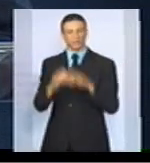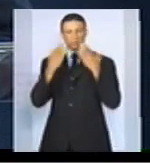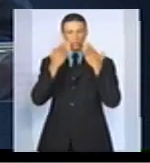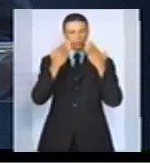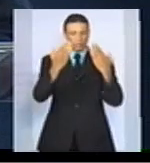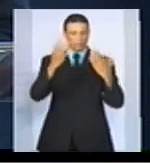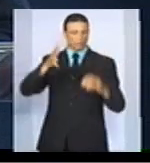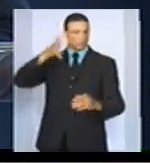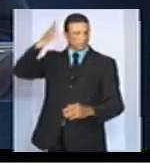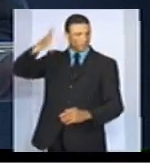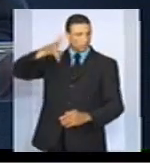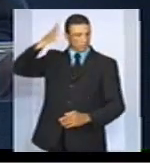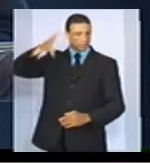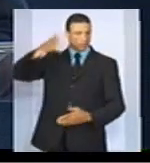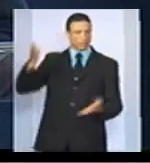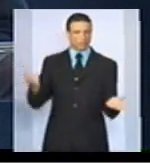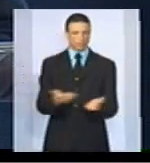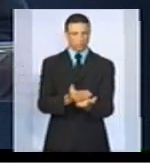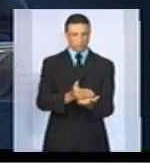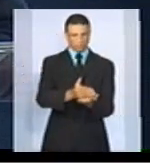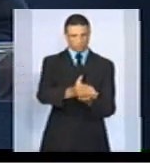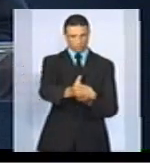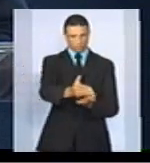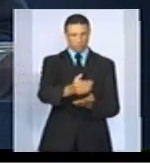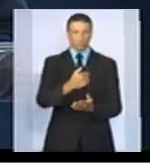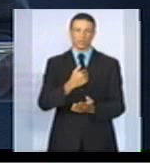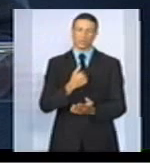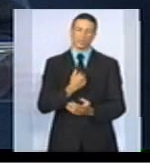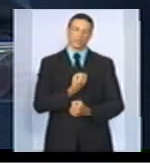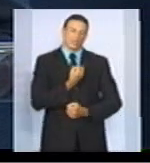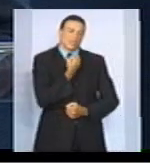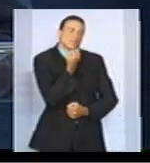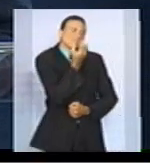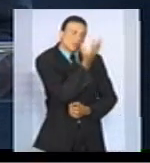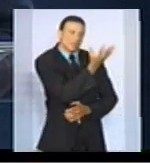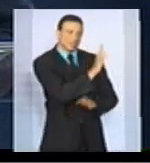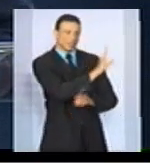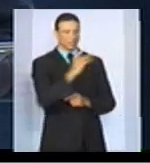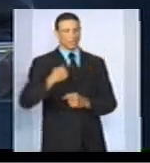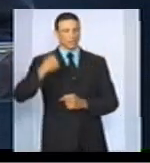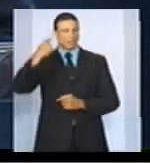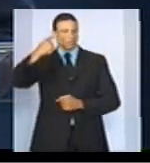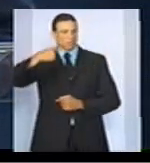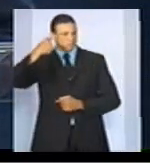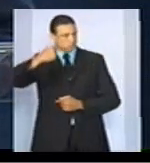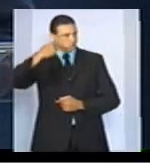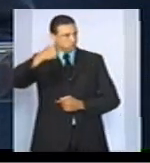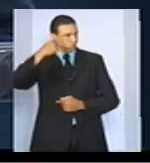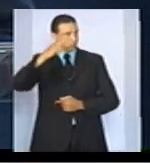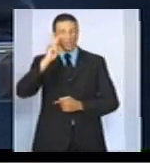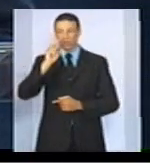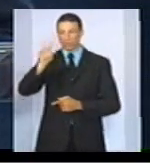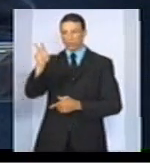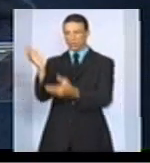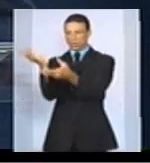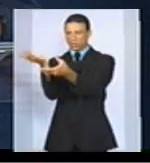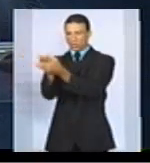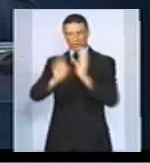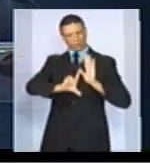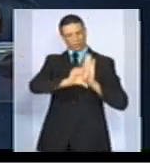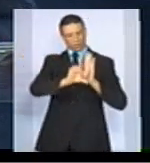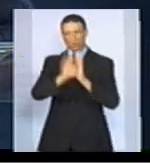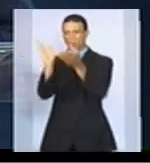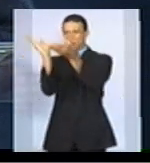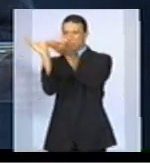exposição confesso que como advogado e tendo assistido o processo da discussão dessa lei